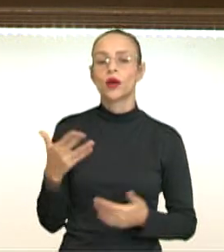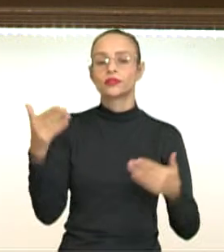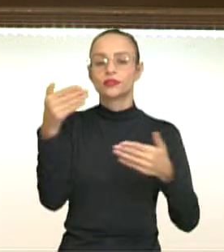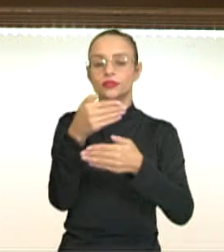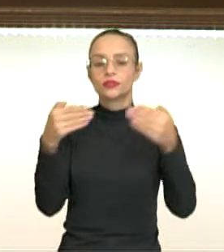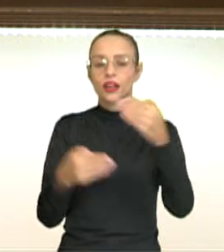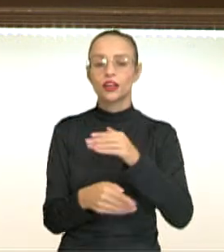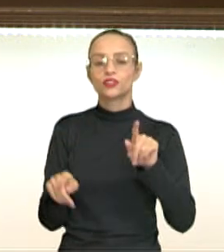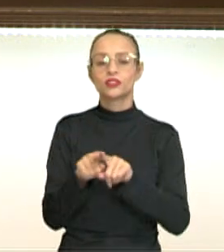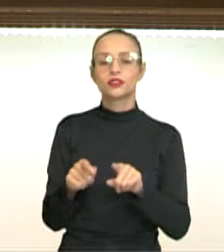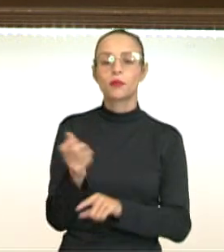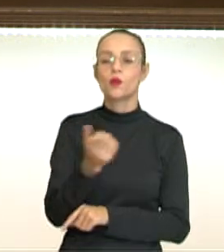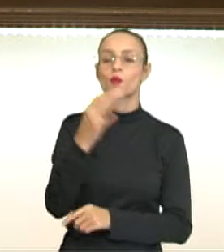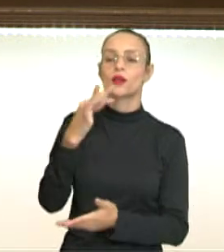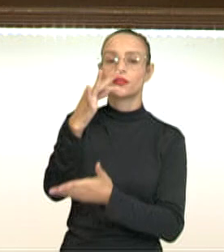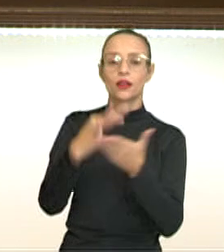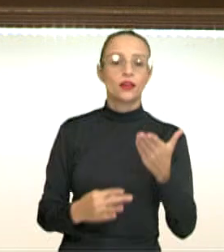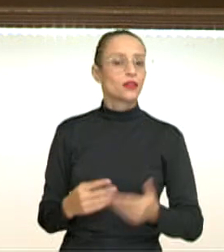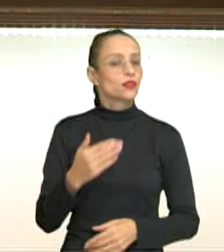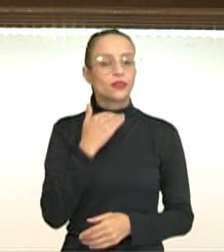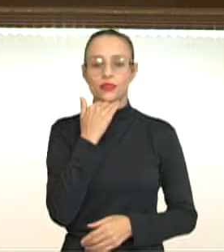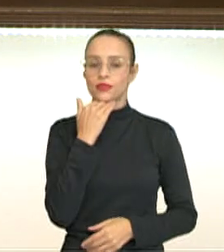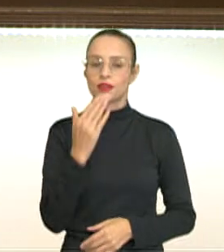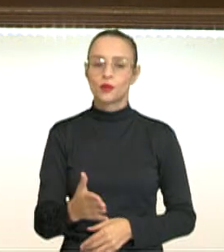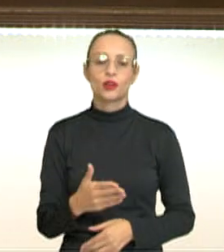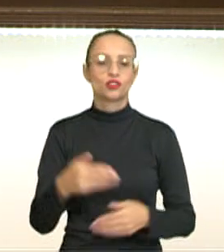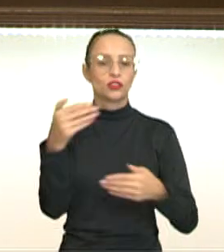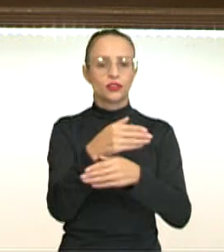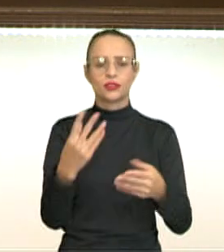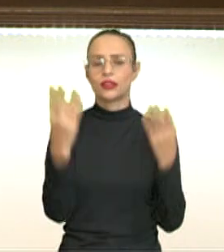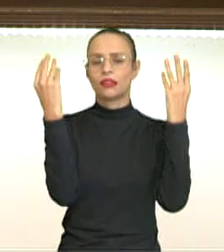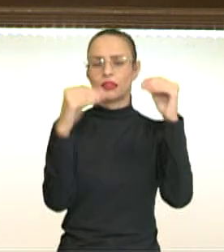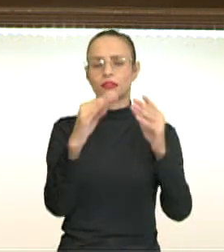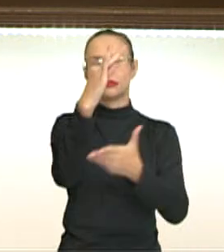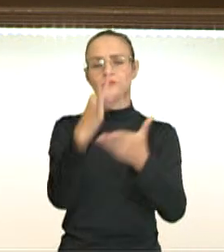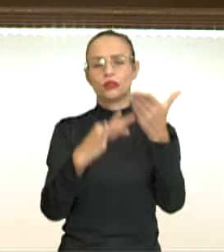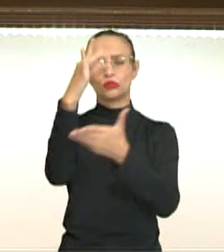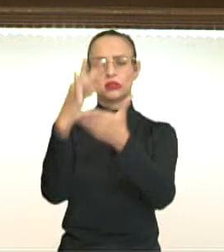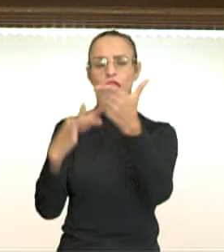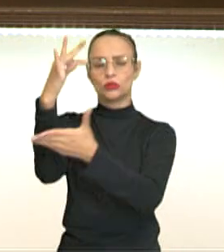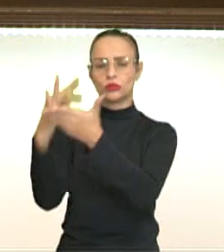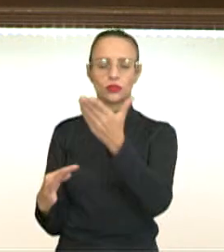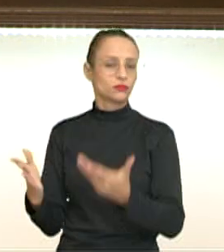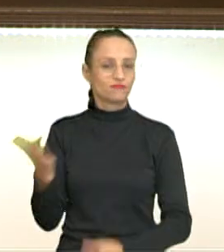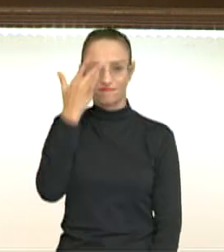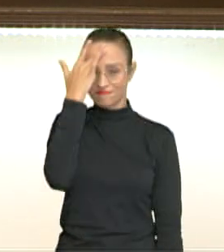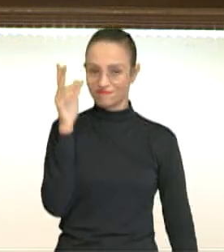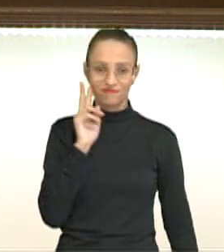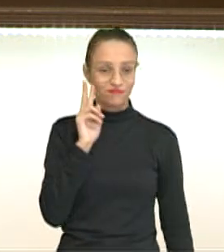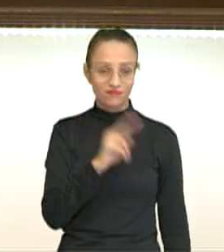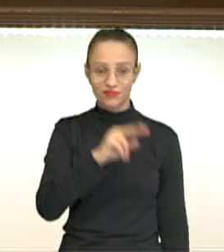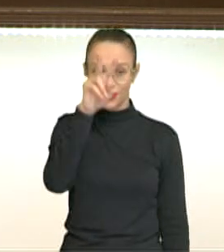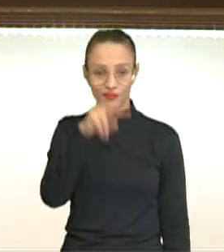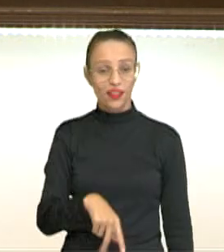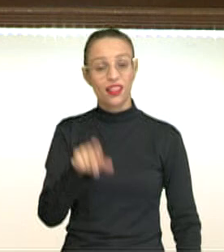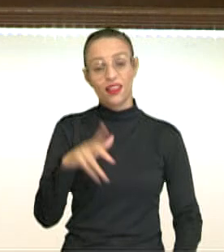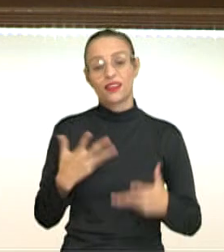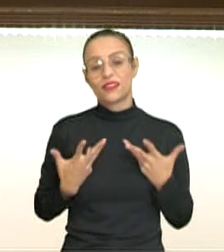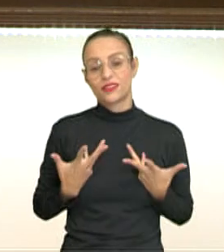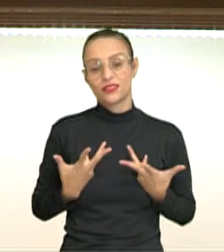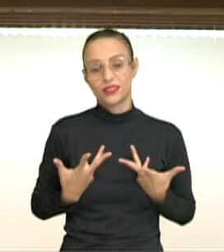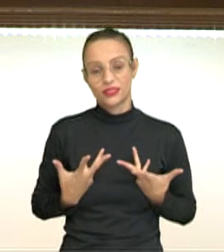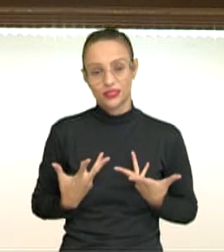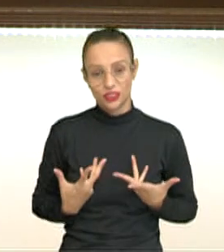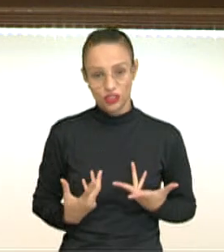de texto. Não adianta encher aqueles slides de texto, porque as pessoas não vão ler. Aquilo vai ficar